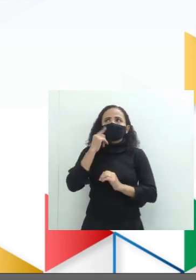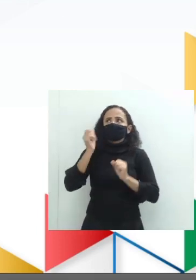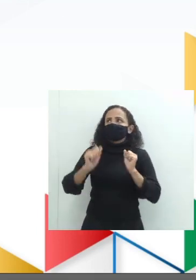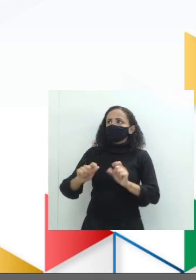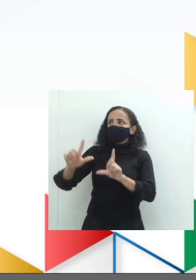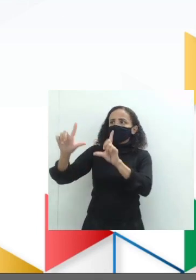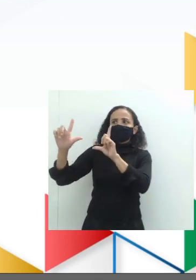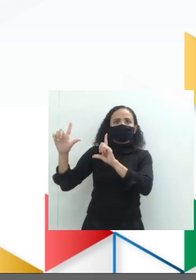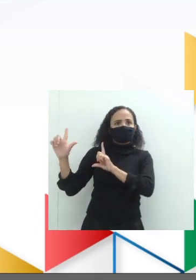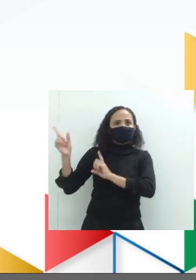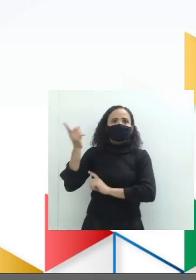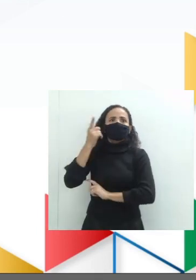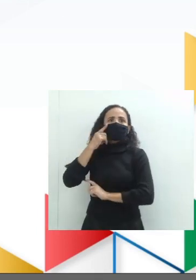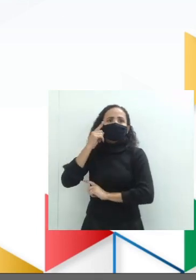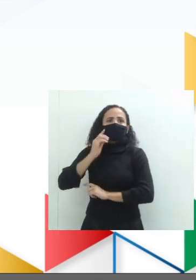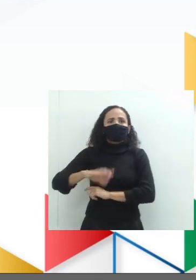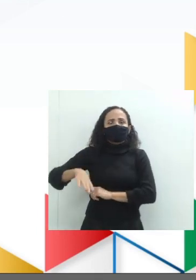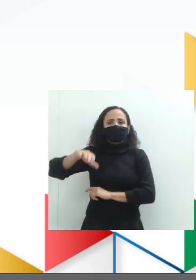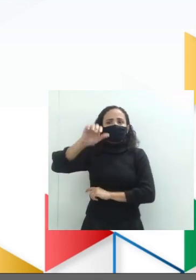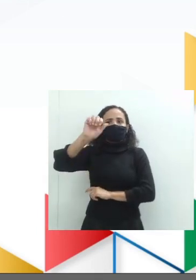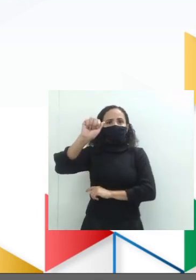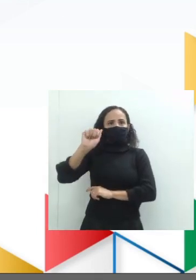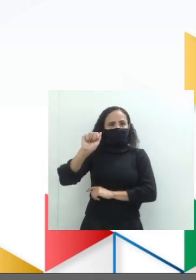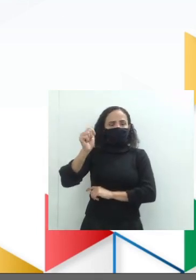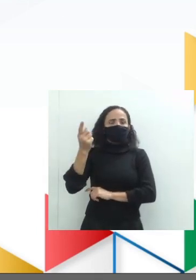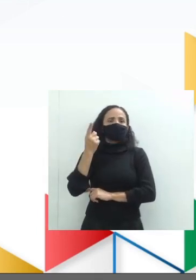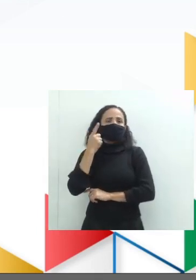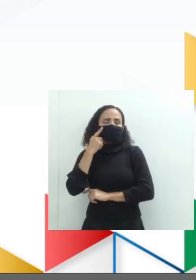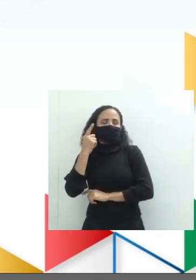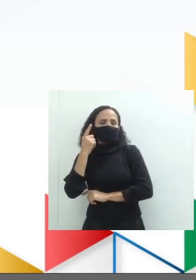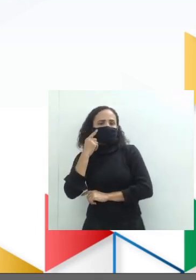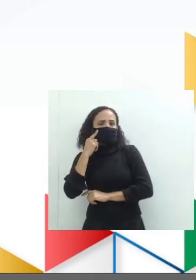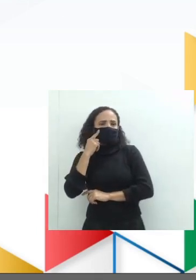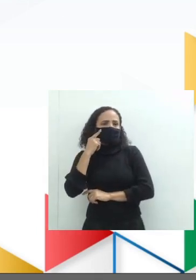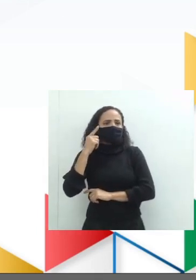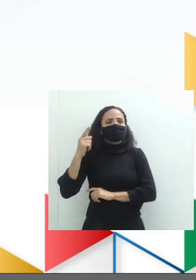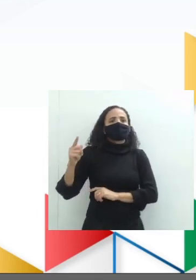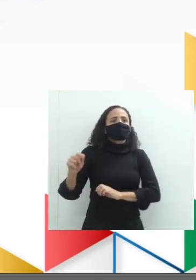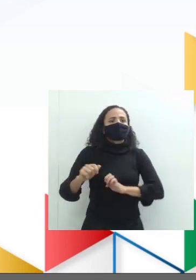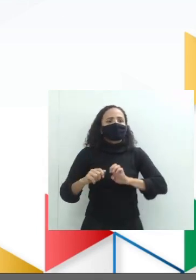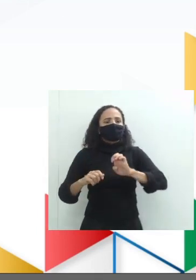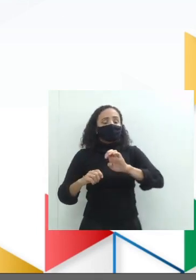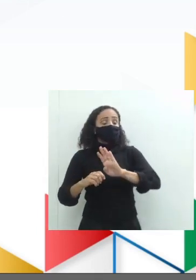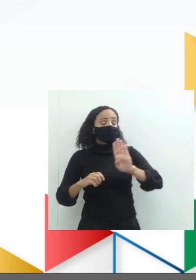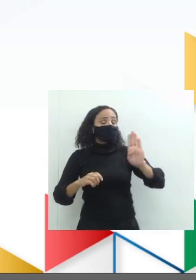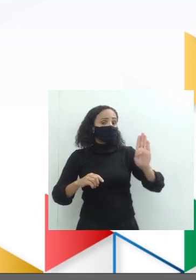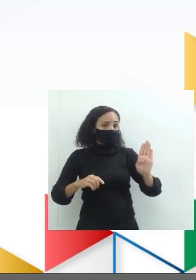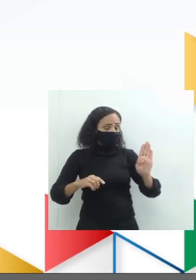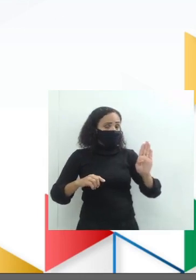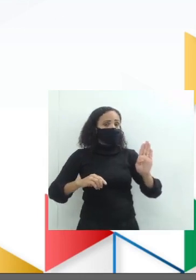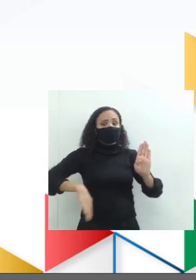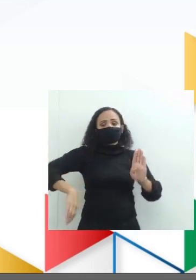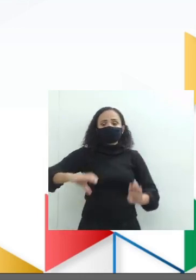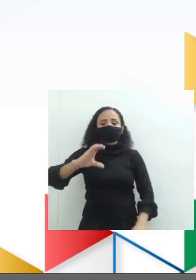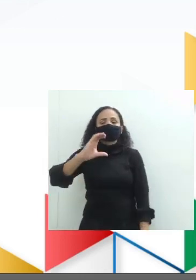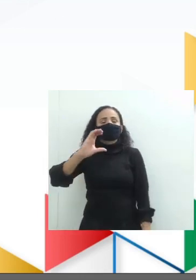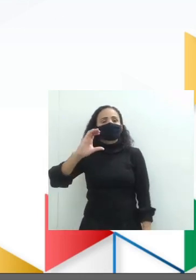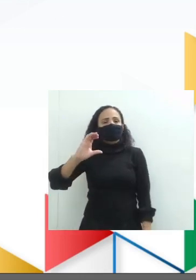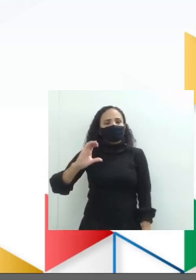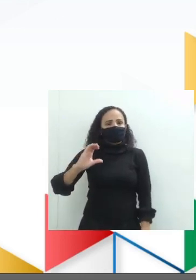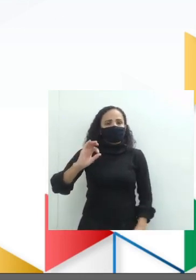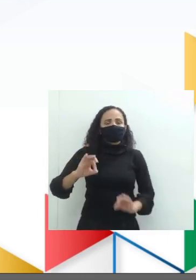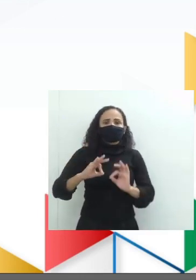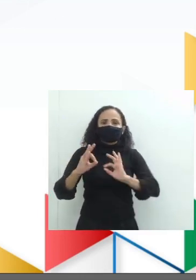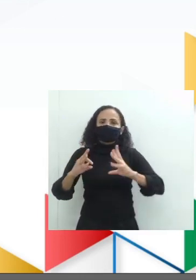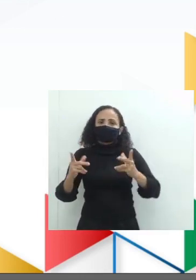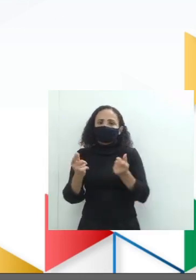A até B, esse que tem os 3 riscos aí na lateral, o lado AB, depois a gente tem o lado AC e por